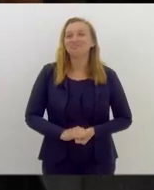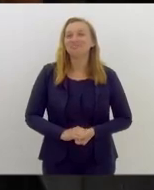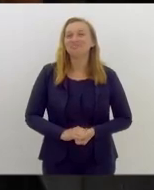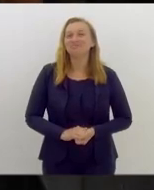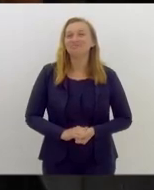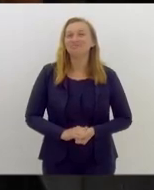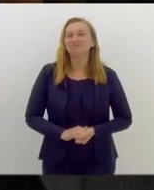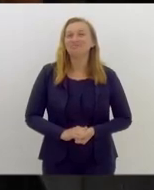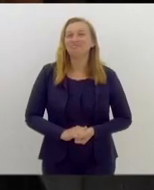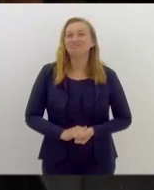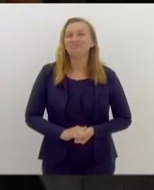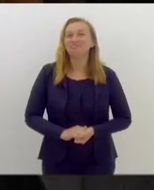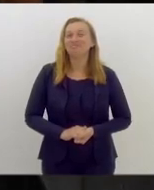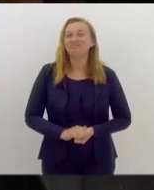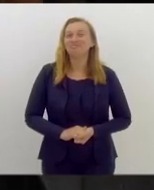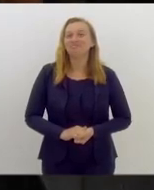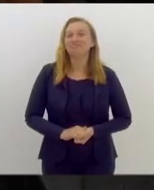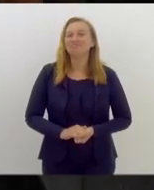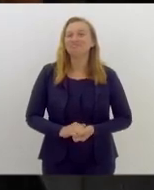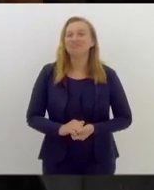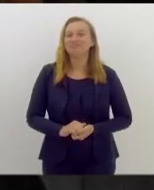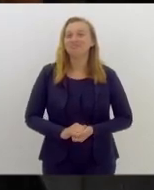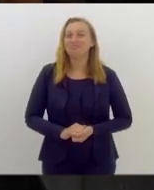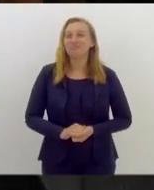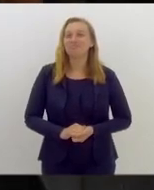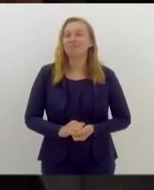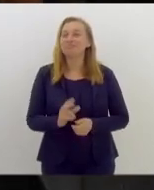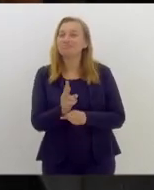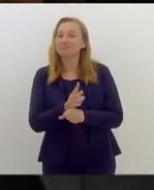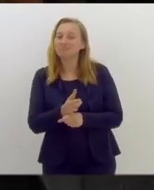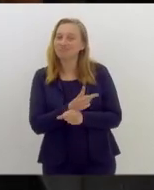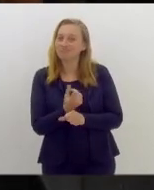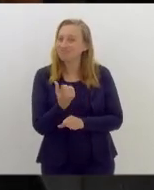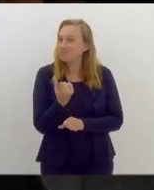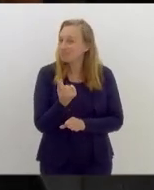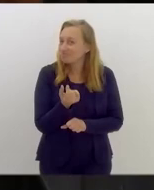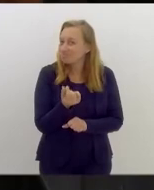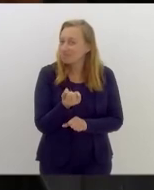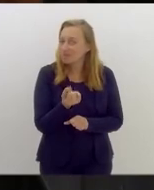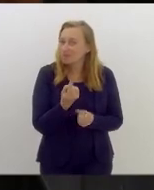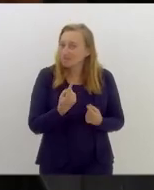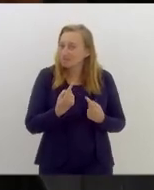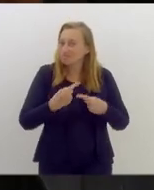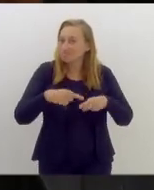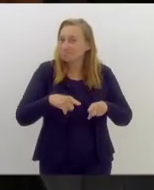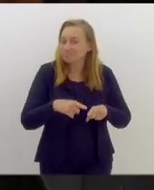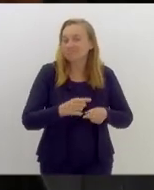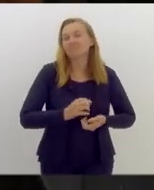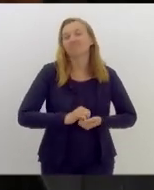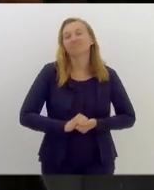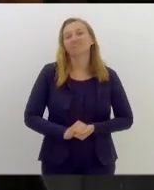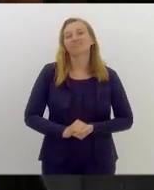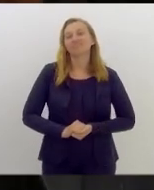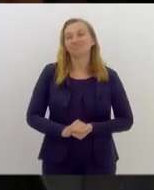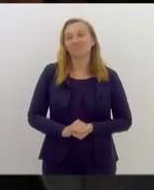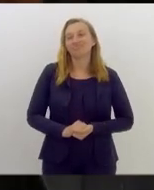correr atrás de receitas para enfrentar